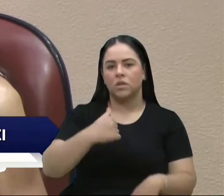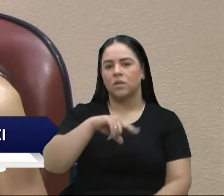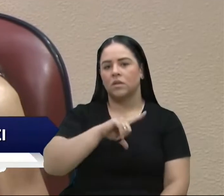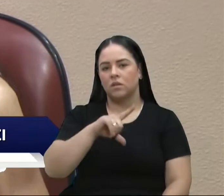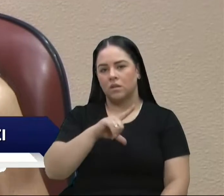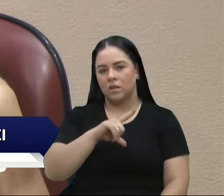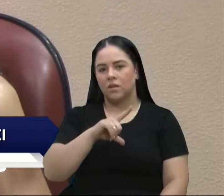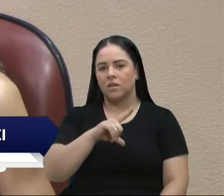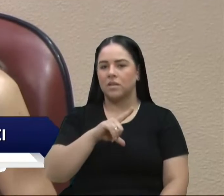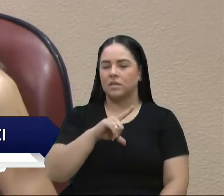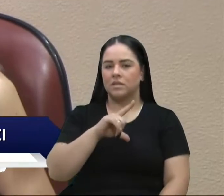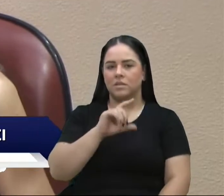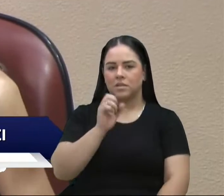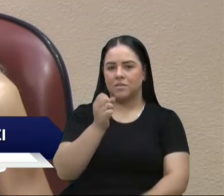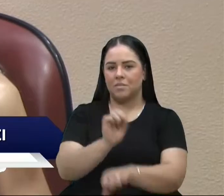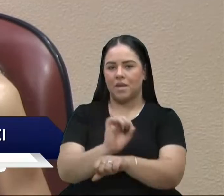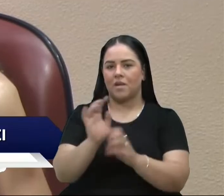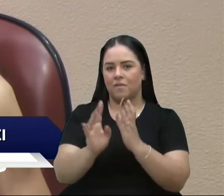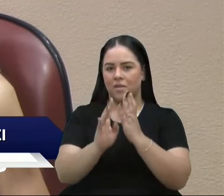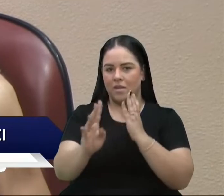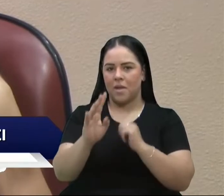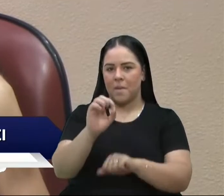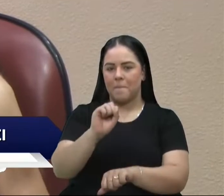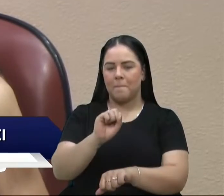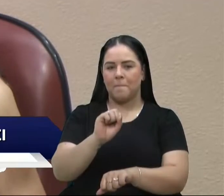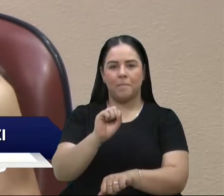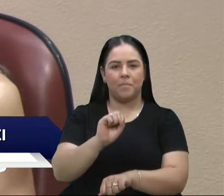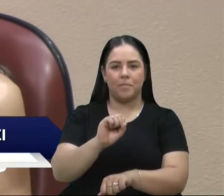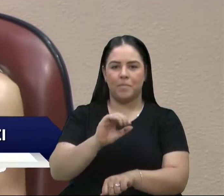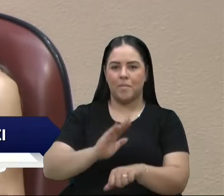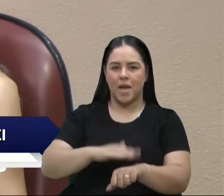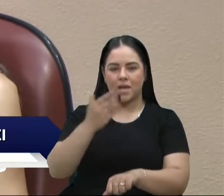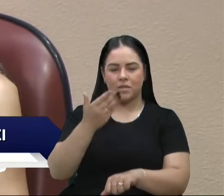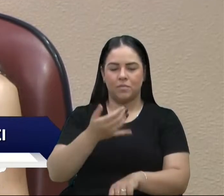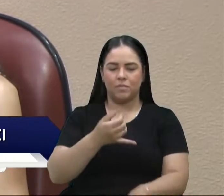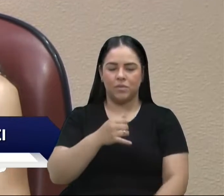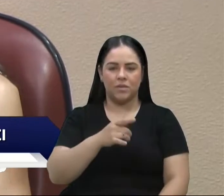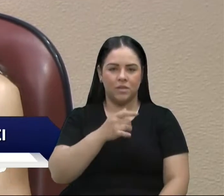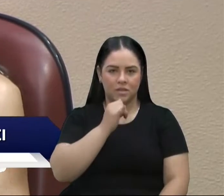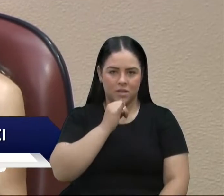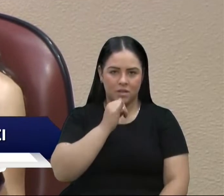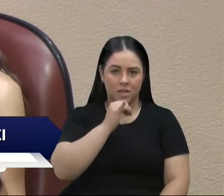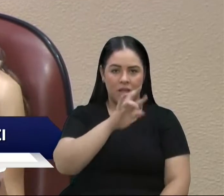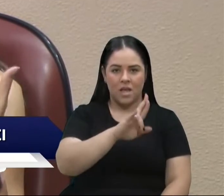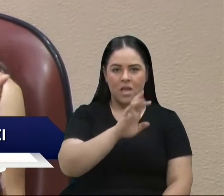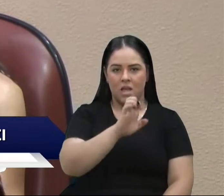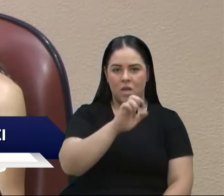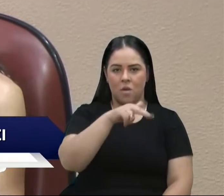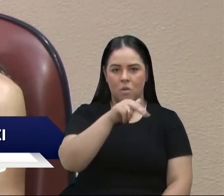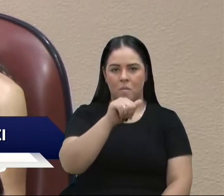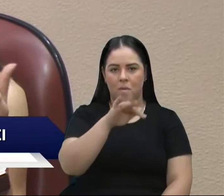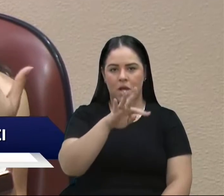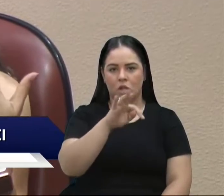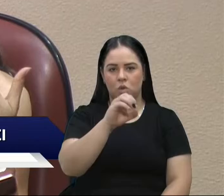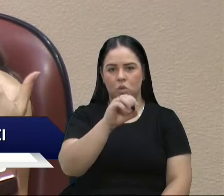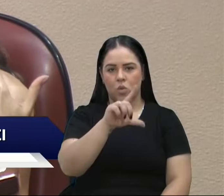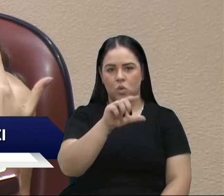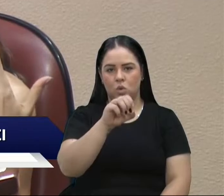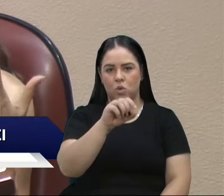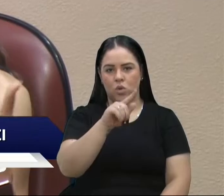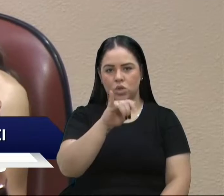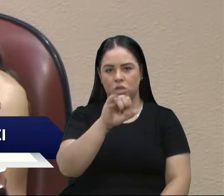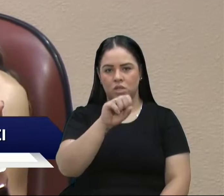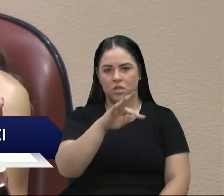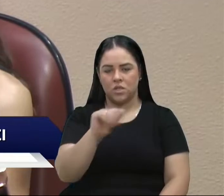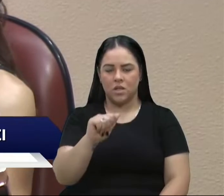esperas maiores. Esperas que podem chegar até 2 anos, como, por exemplo, a reumato, a dermato,